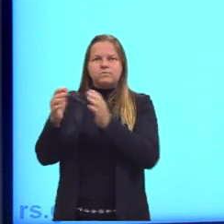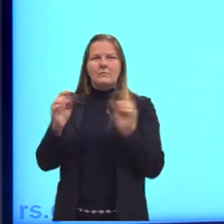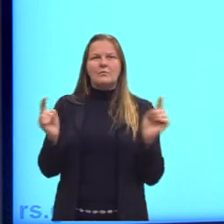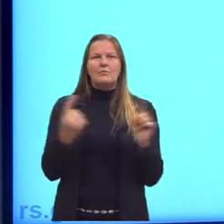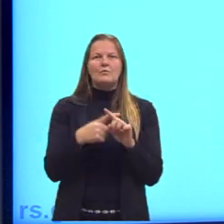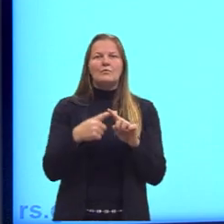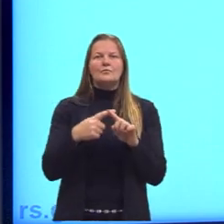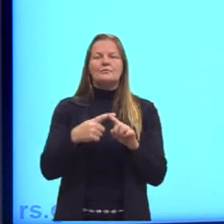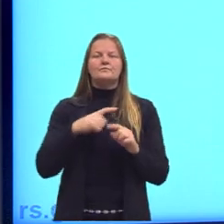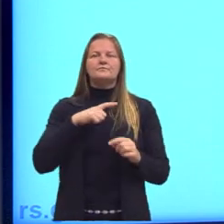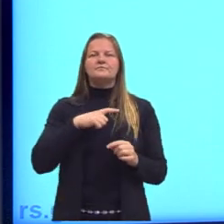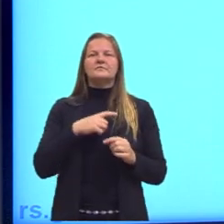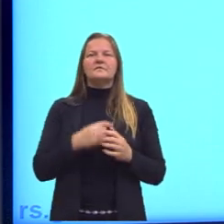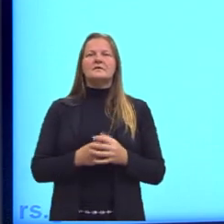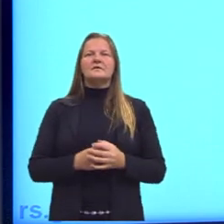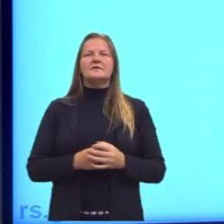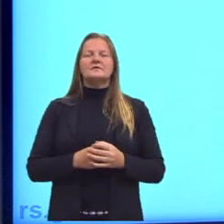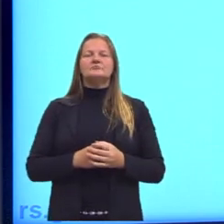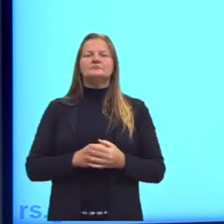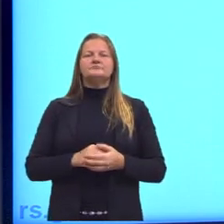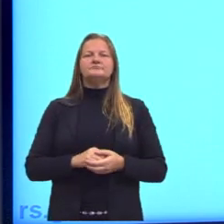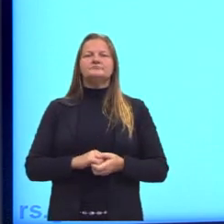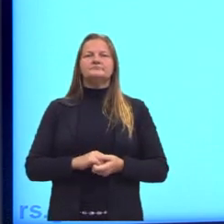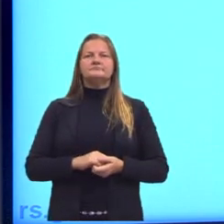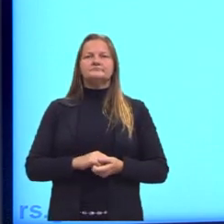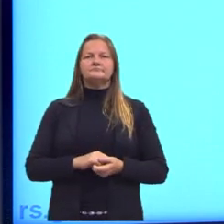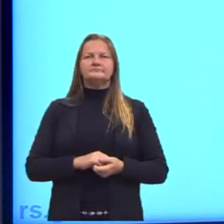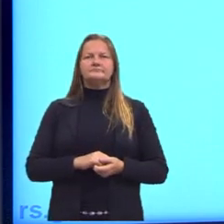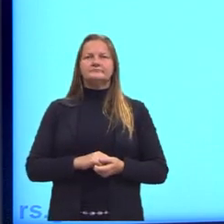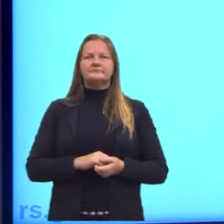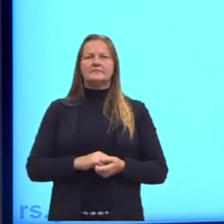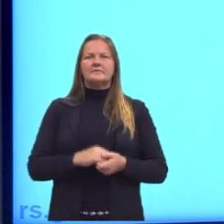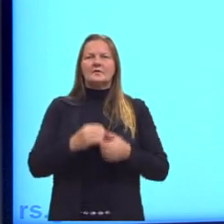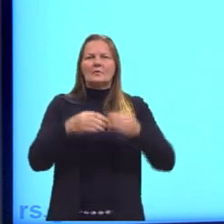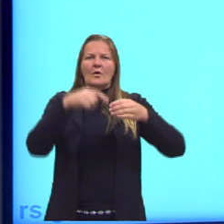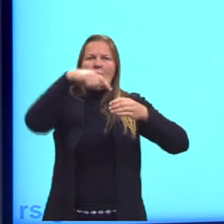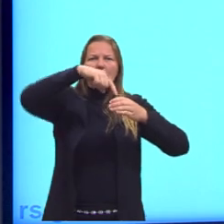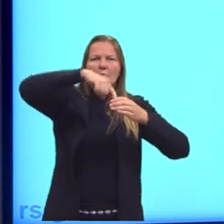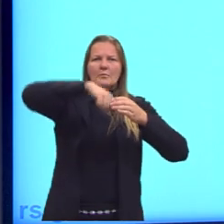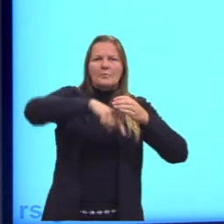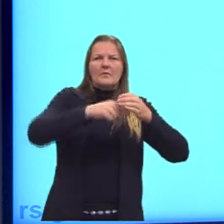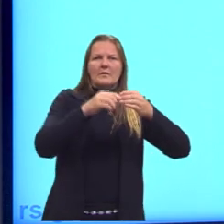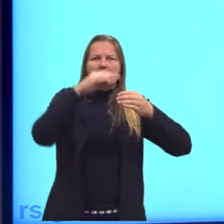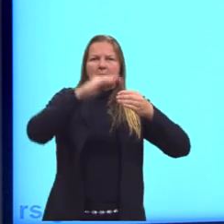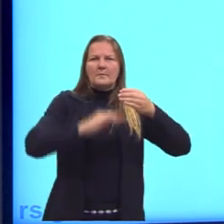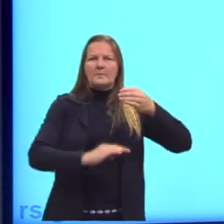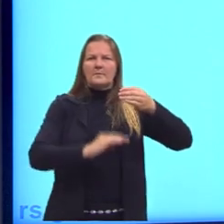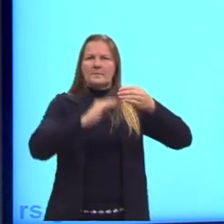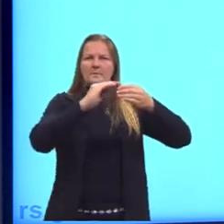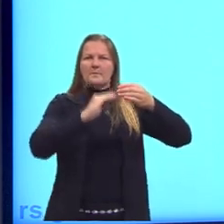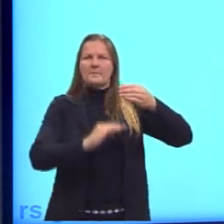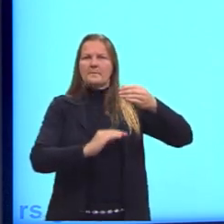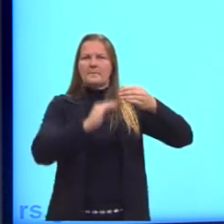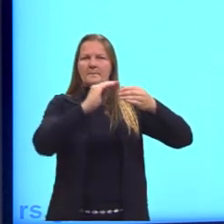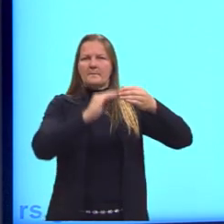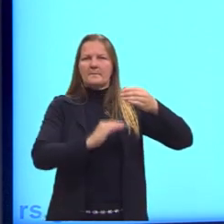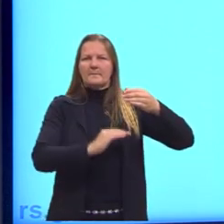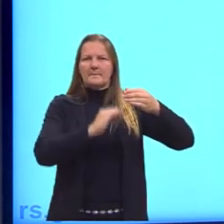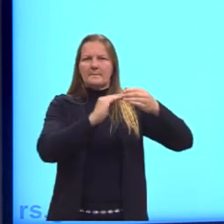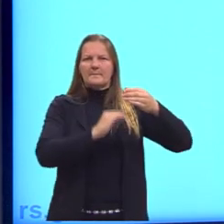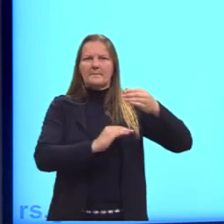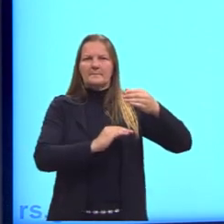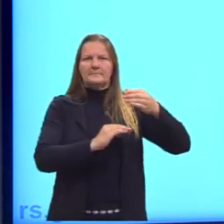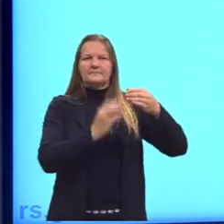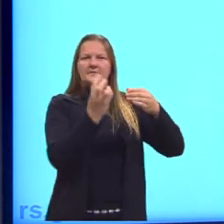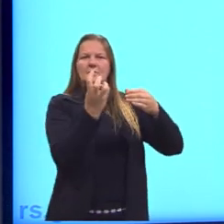uma forma é de uma é de uma base né que se move para cima e para baixo tá então a gente consegue